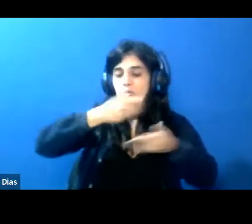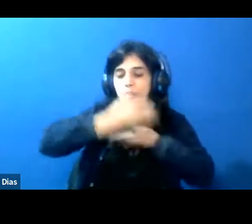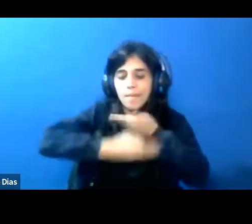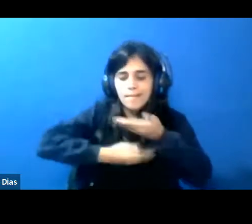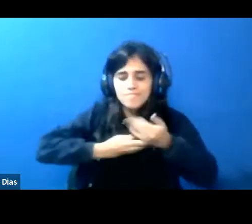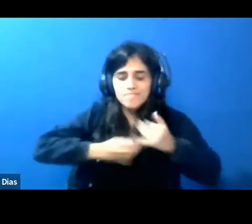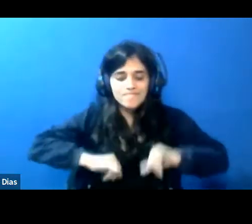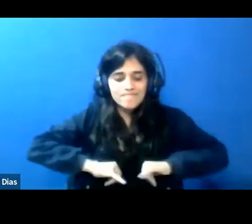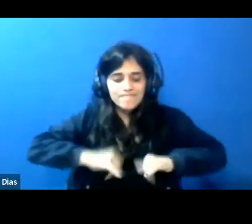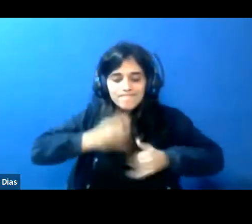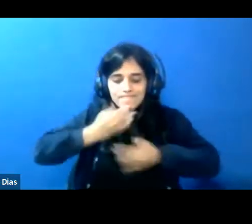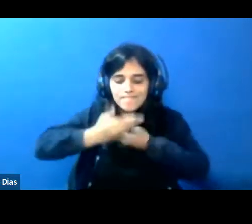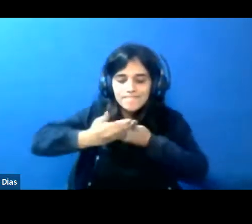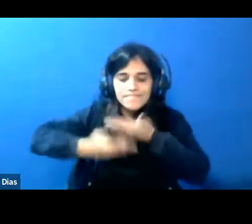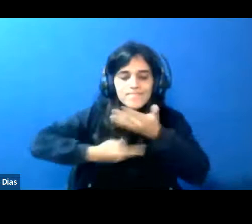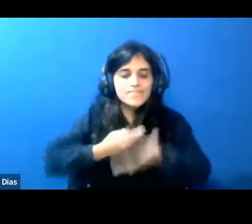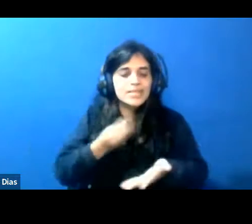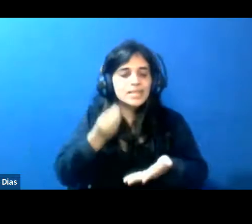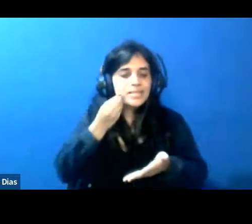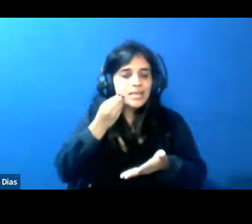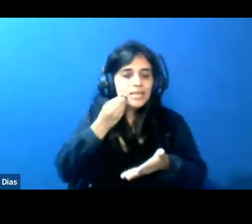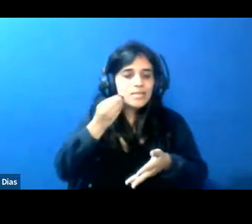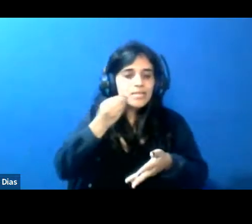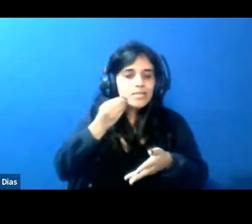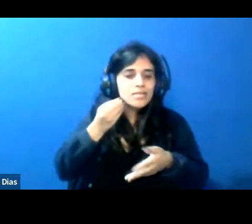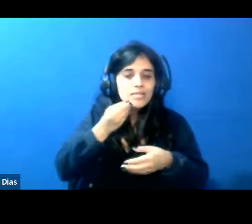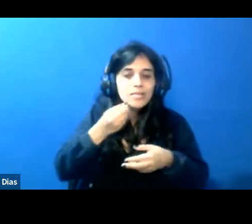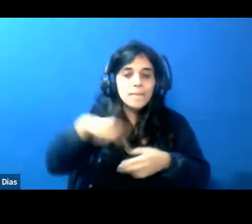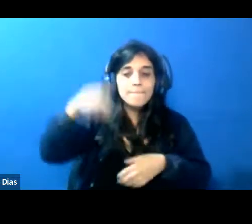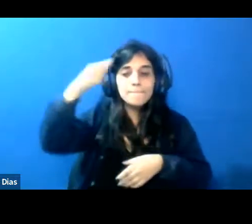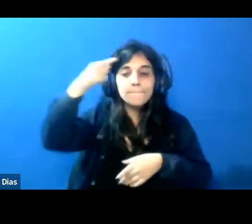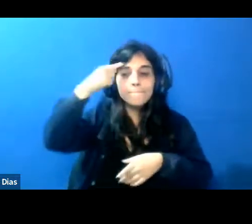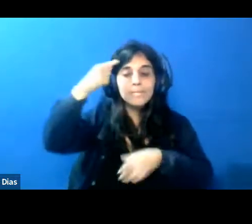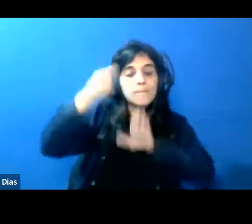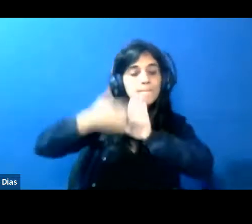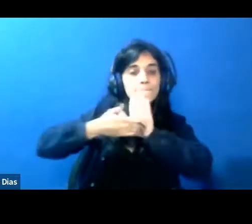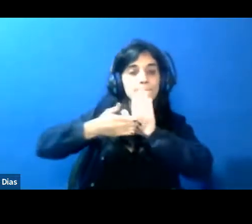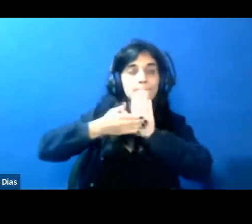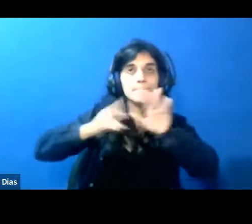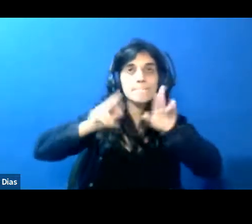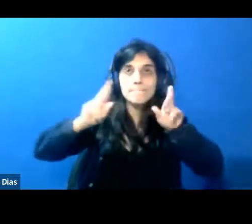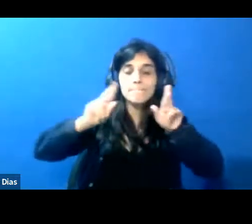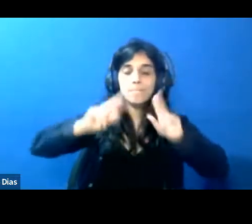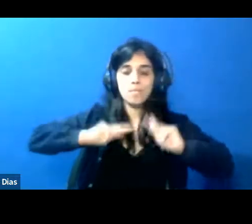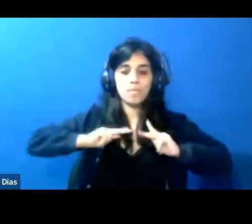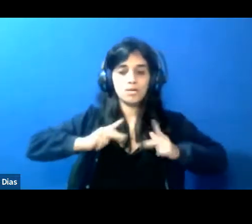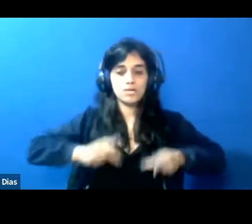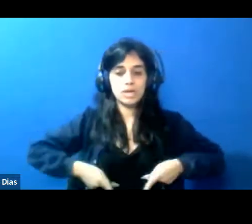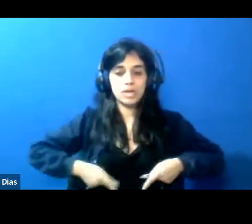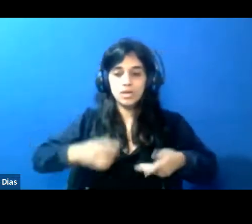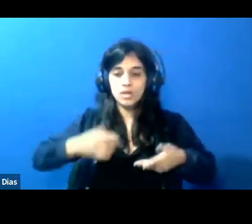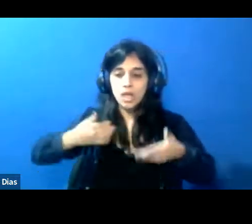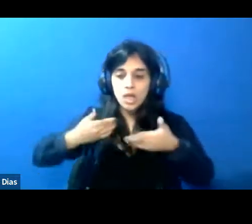a gente tenta trazer um pouco de esperança, né, para a humanidade num momento